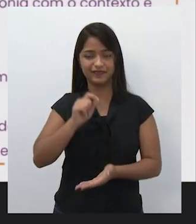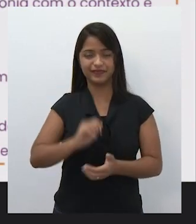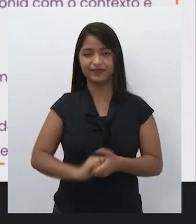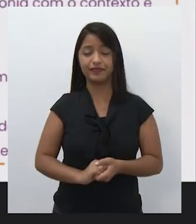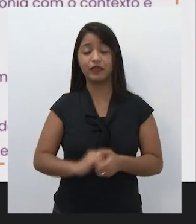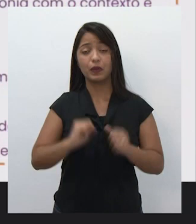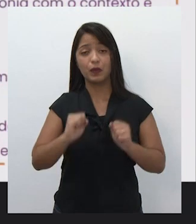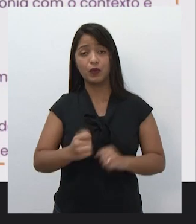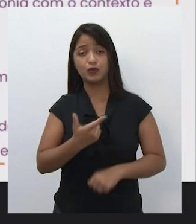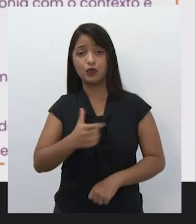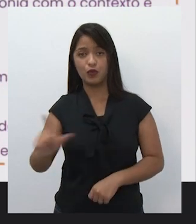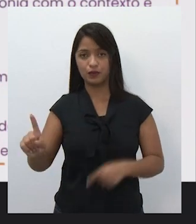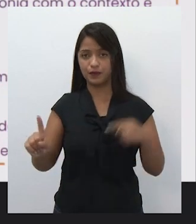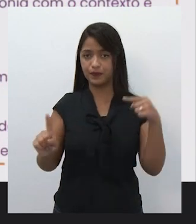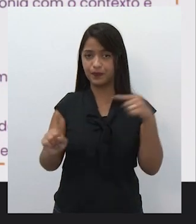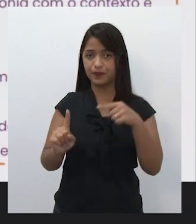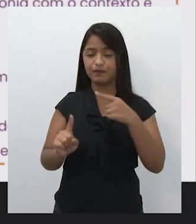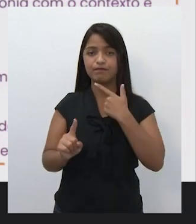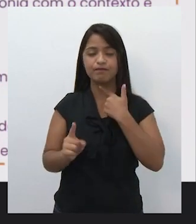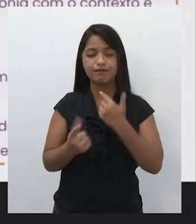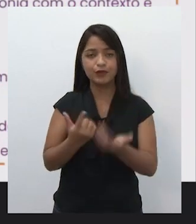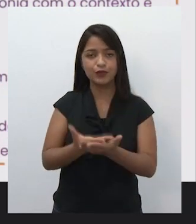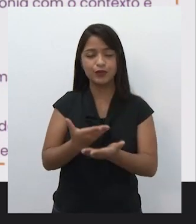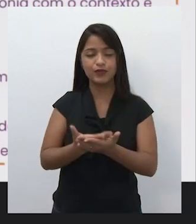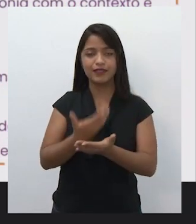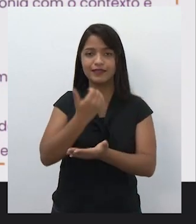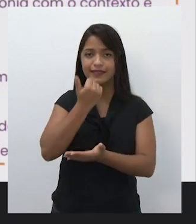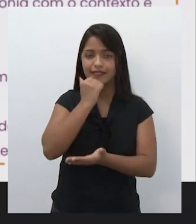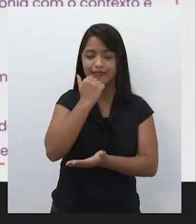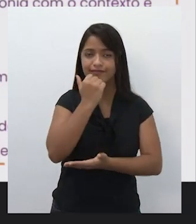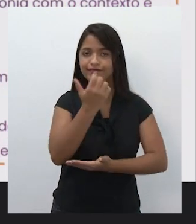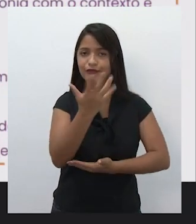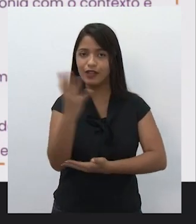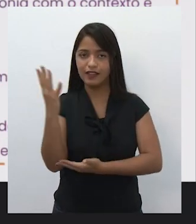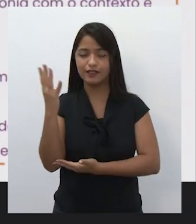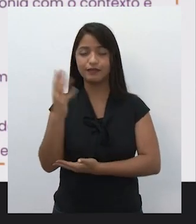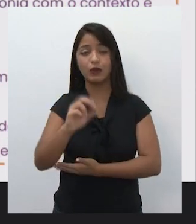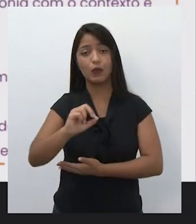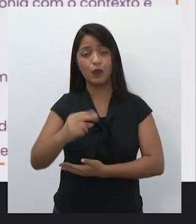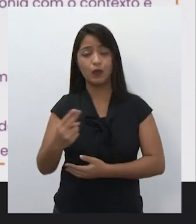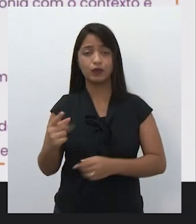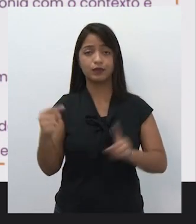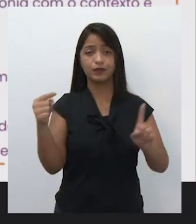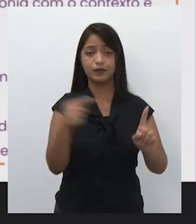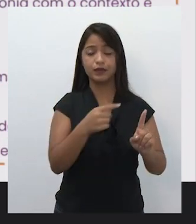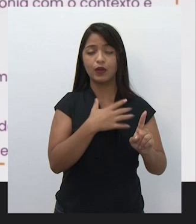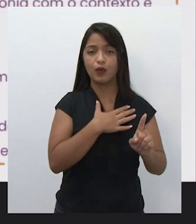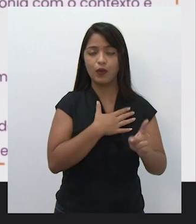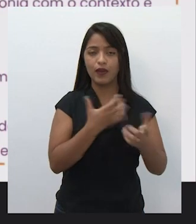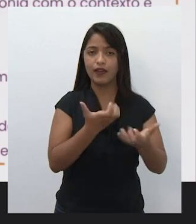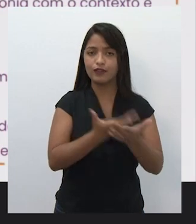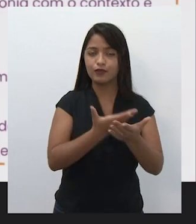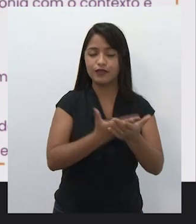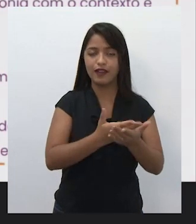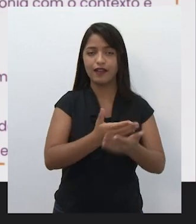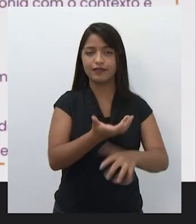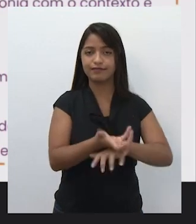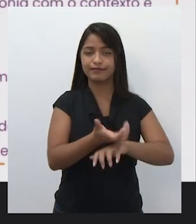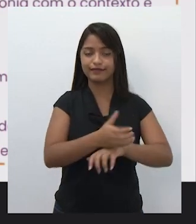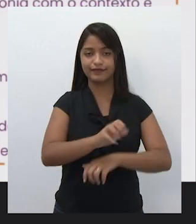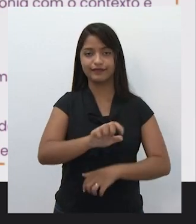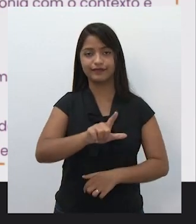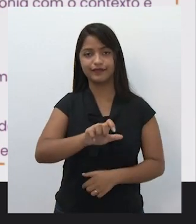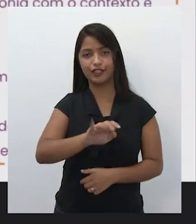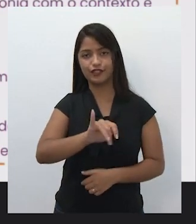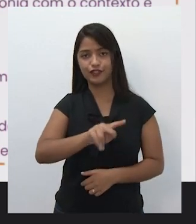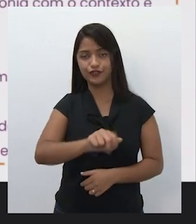além em ciências da natureza, vai ter alguém que quer ir além numa eletiva de filosofia, vai ter alguém